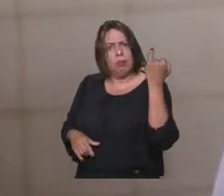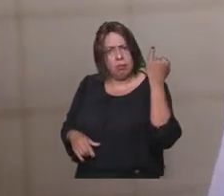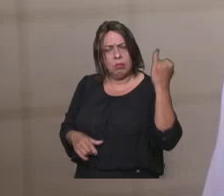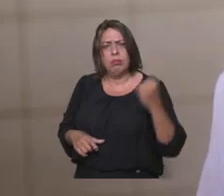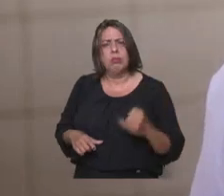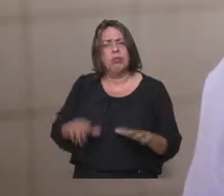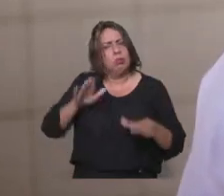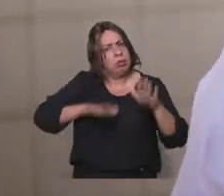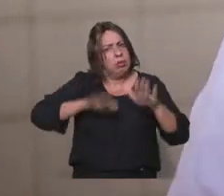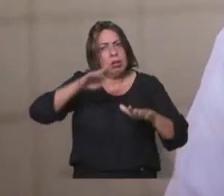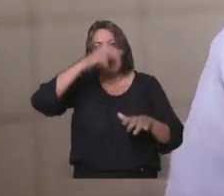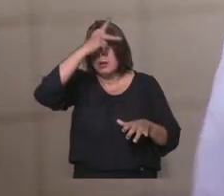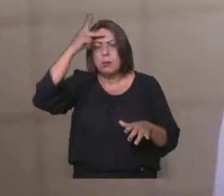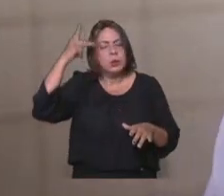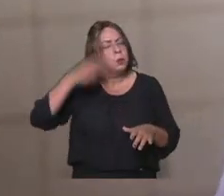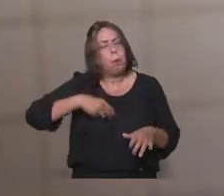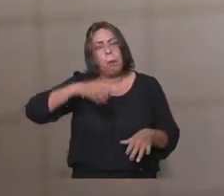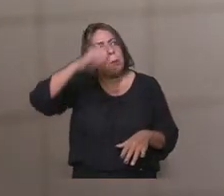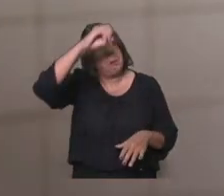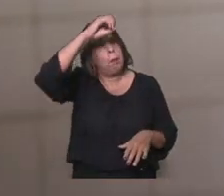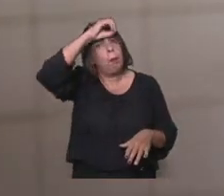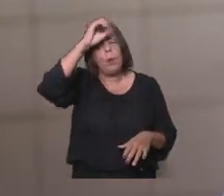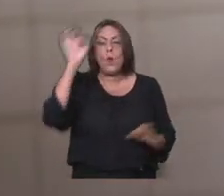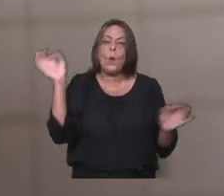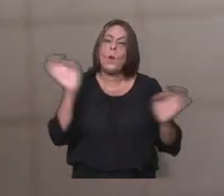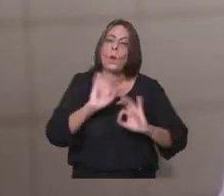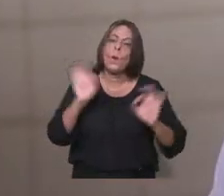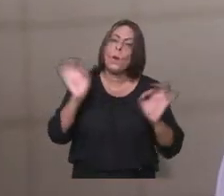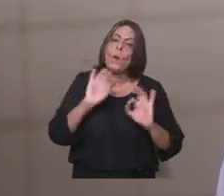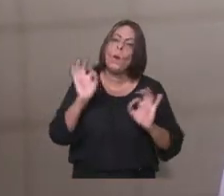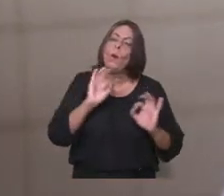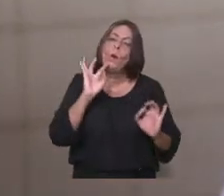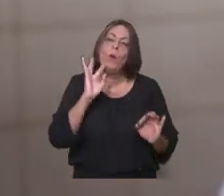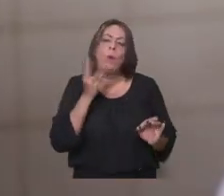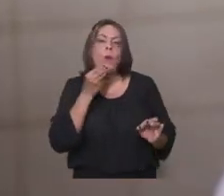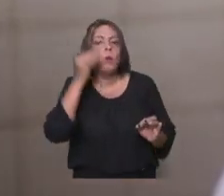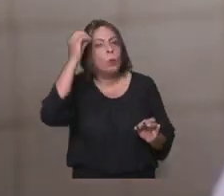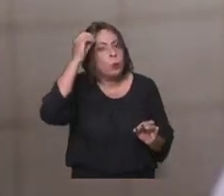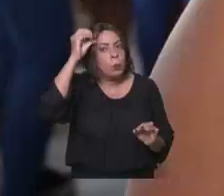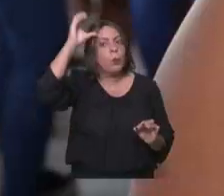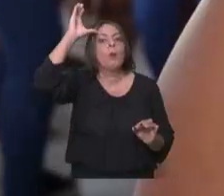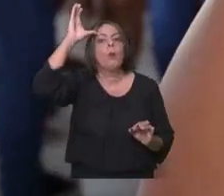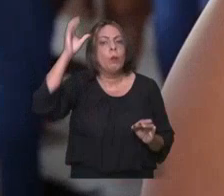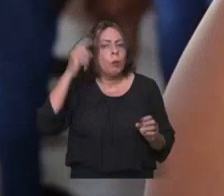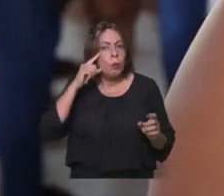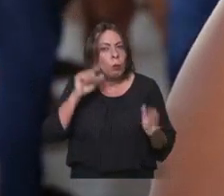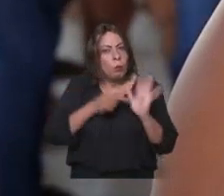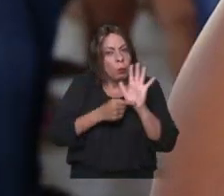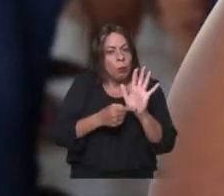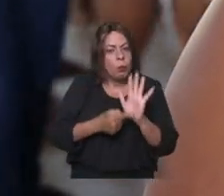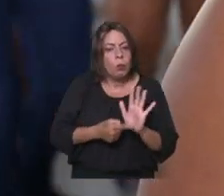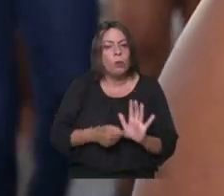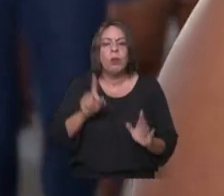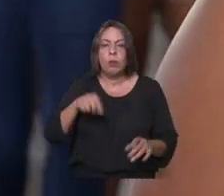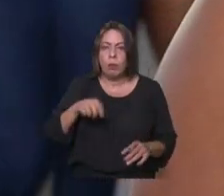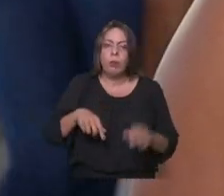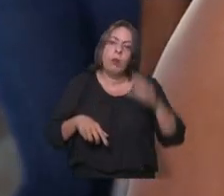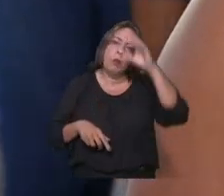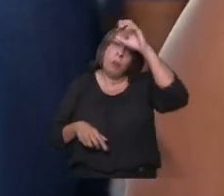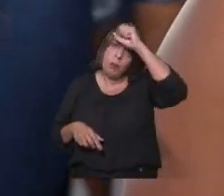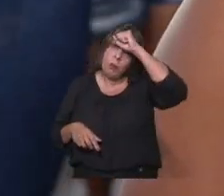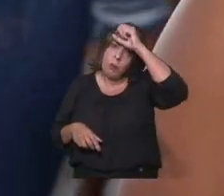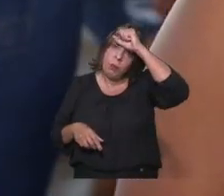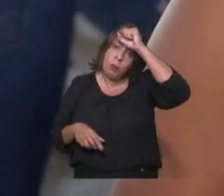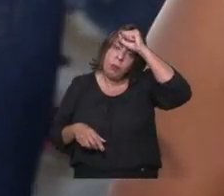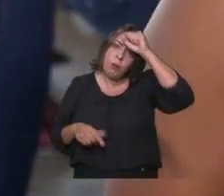que não têm... é um nível de conhecimento, né? Até dos sinais e sintomas mais simples. Foi um aprendizado para